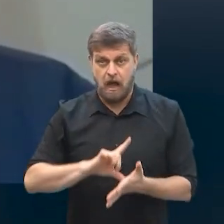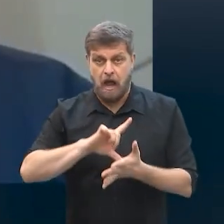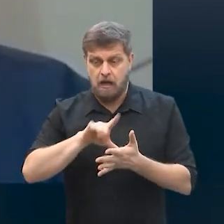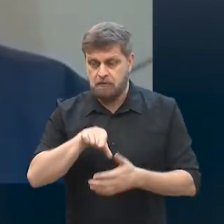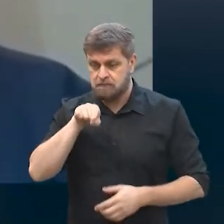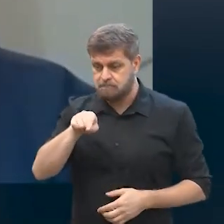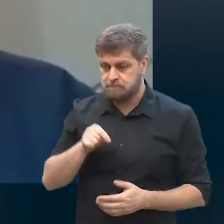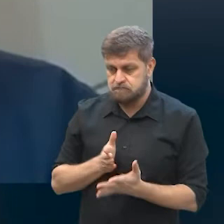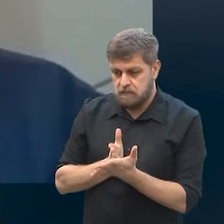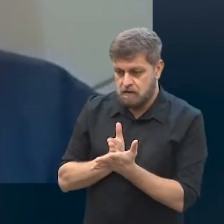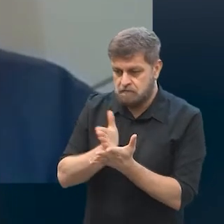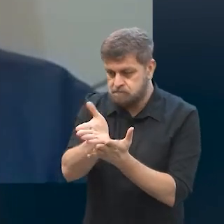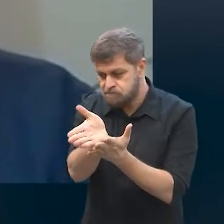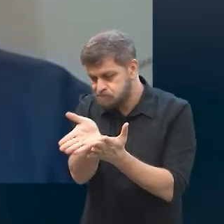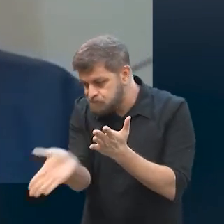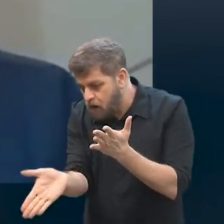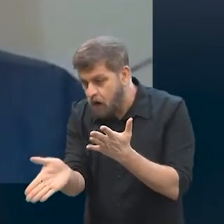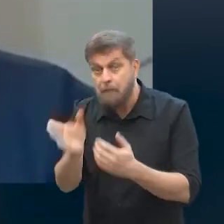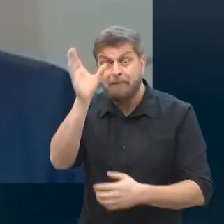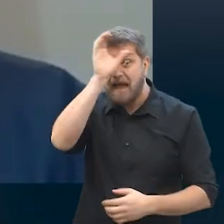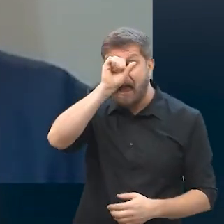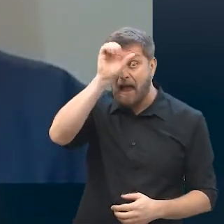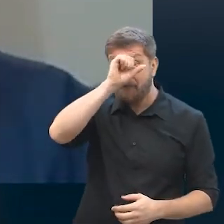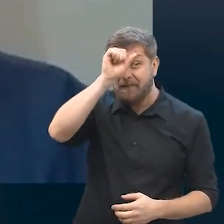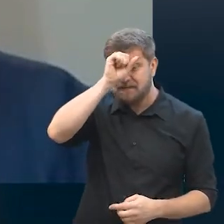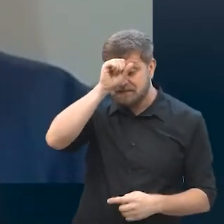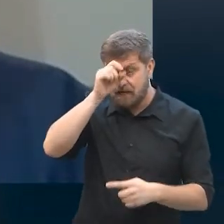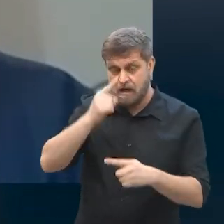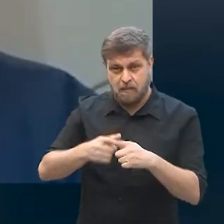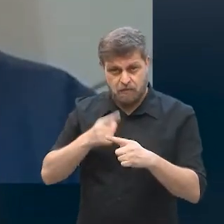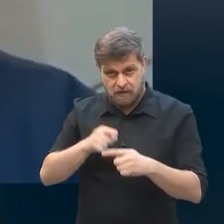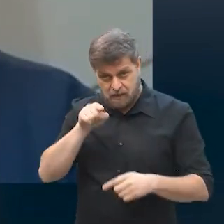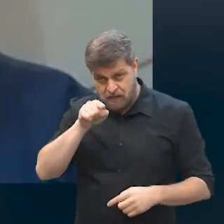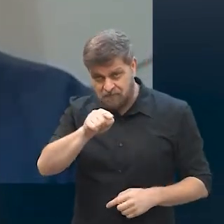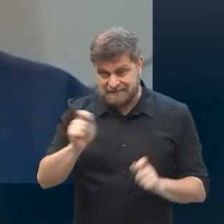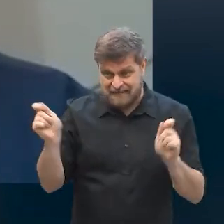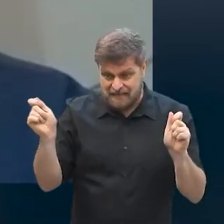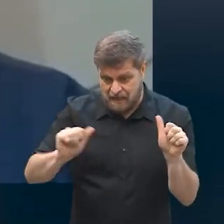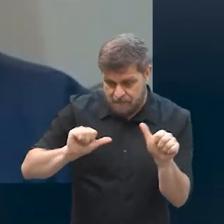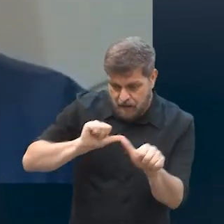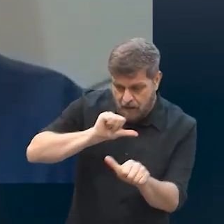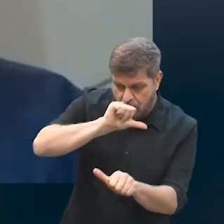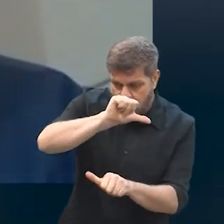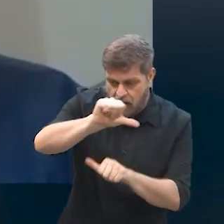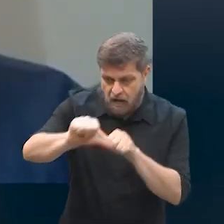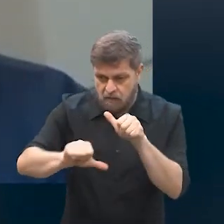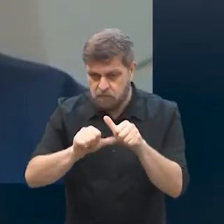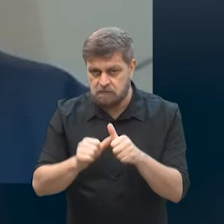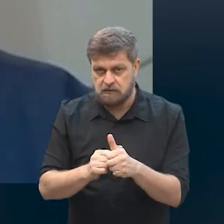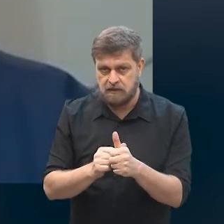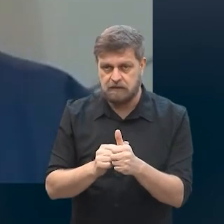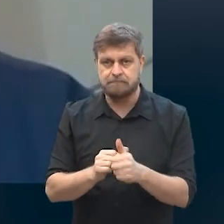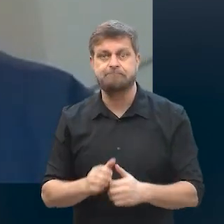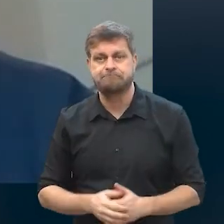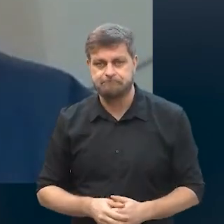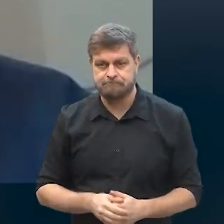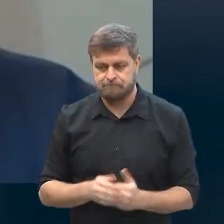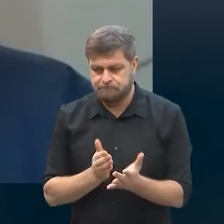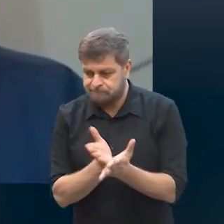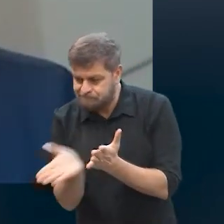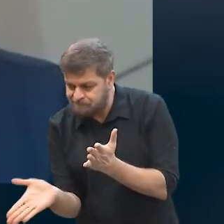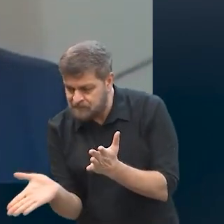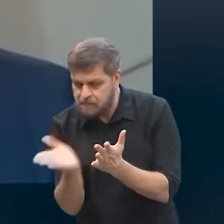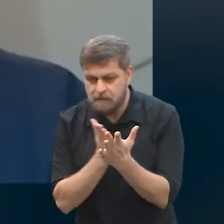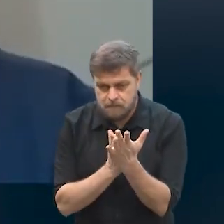que o caminho errado também é uma aprendizagem, porque você pode, inclusive, retroagir, você pode voltar. E